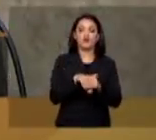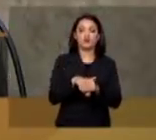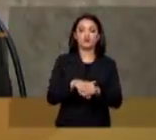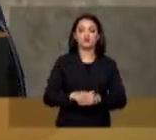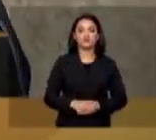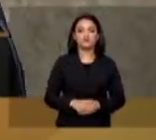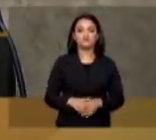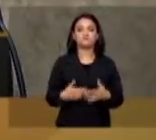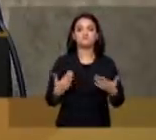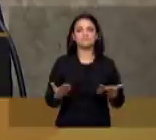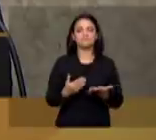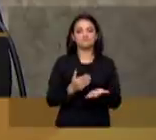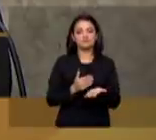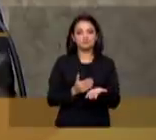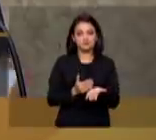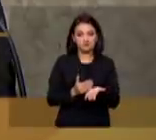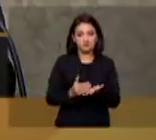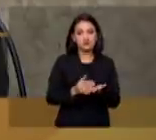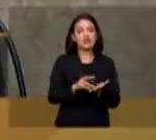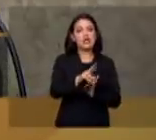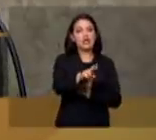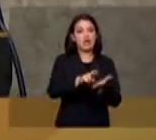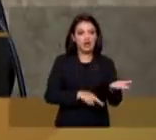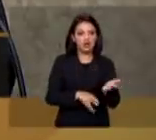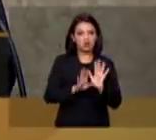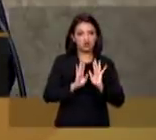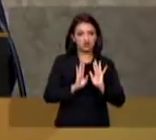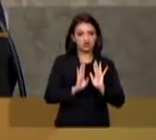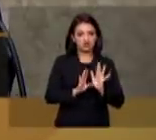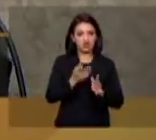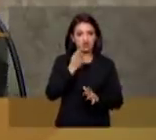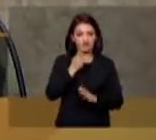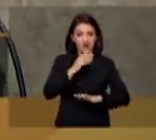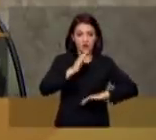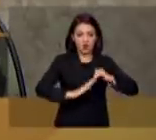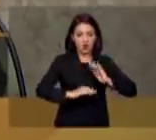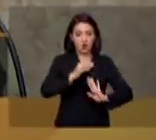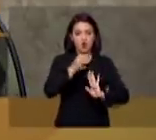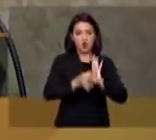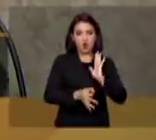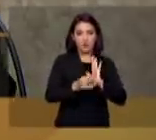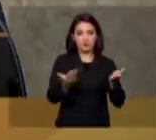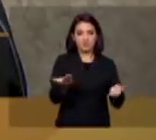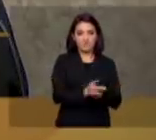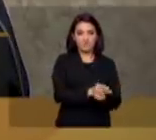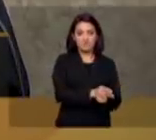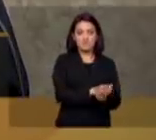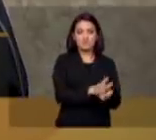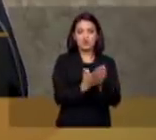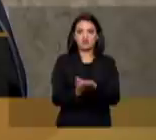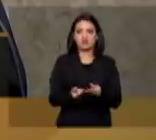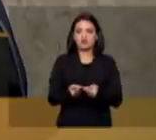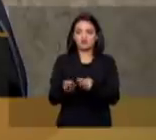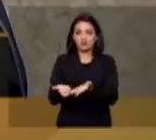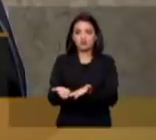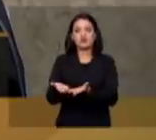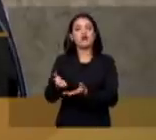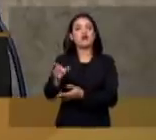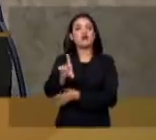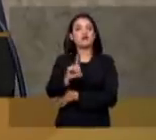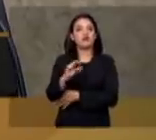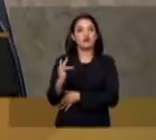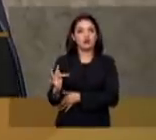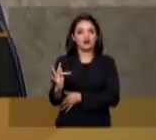Então, começo pelo relator, que fixa a competência do juízo de Brasília, conforme